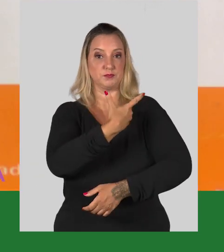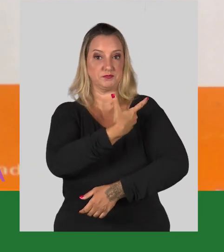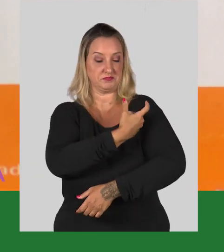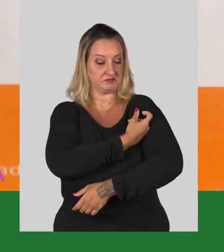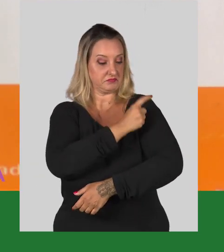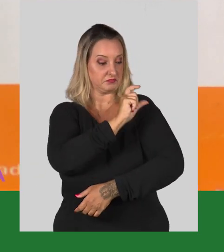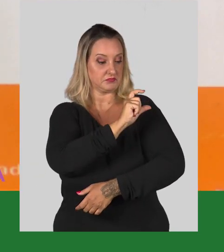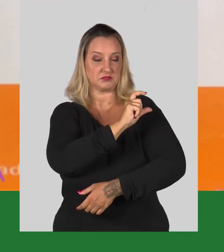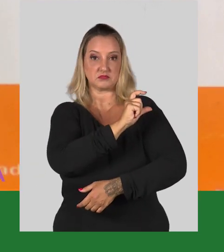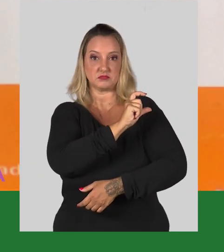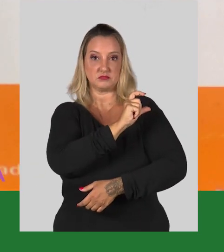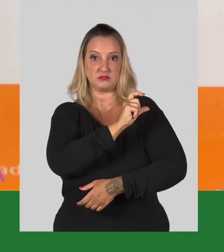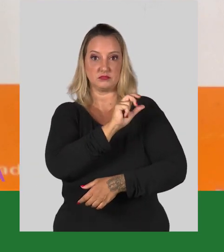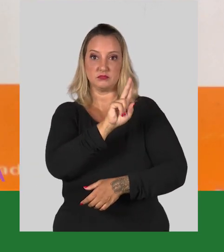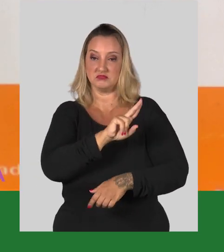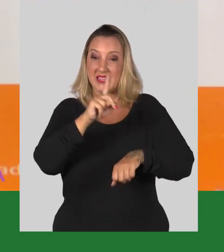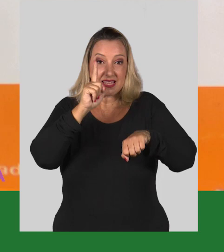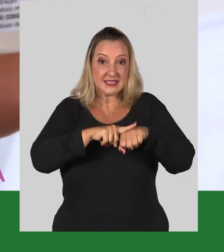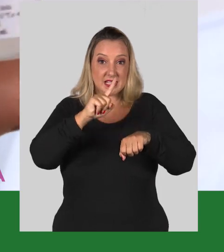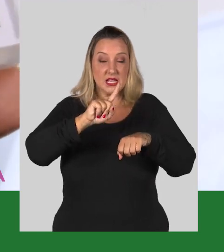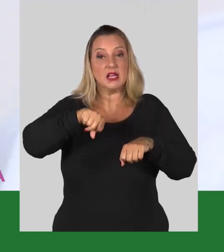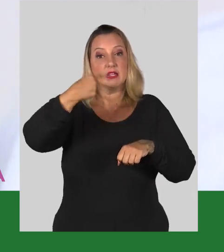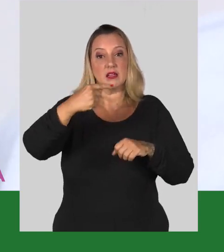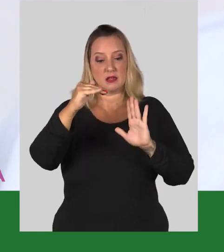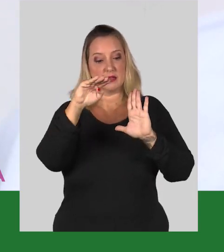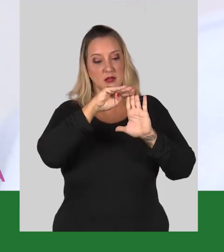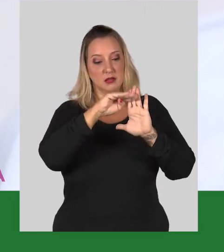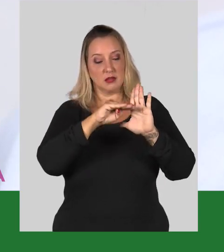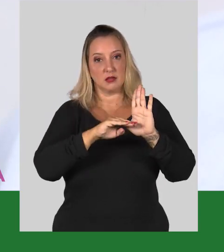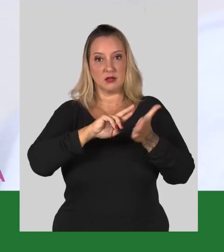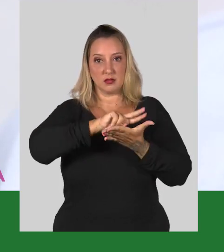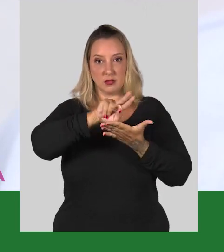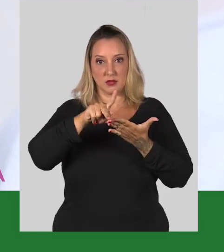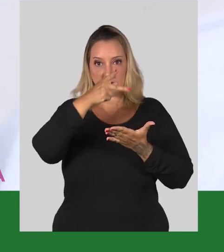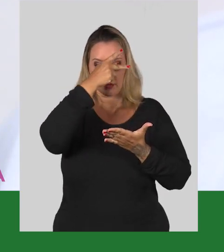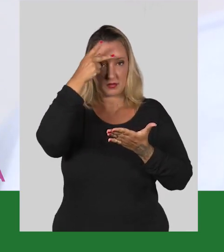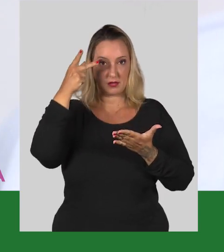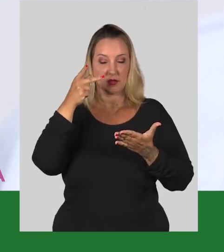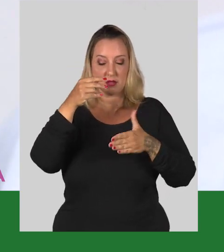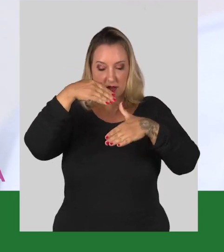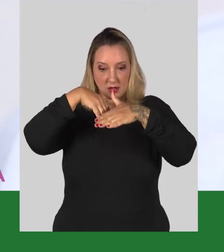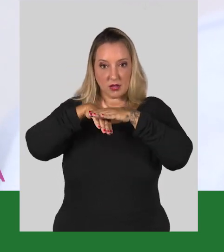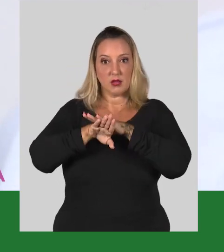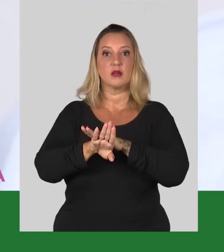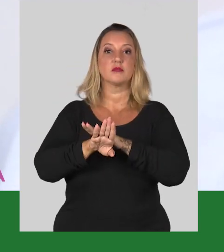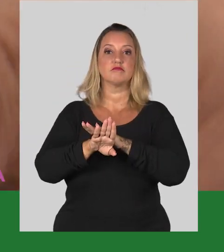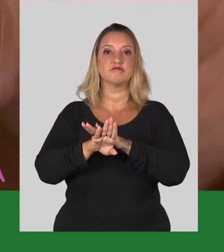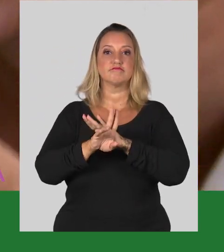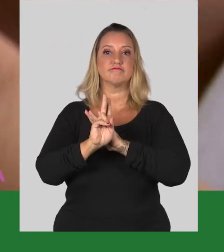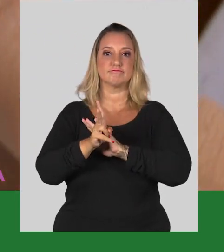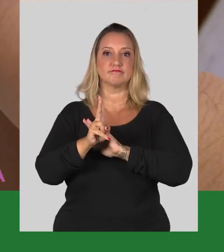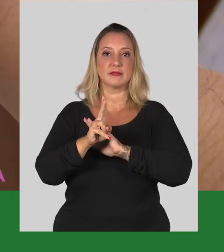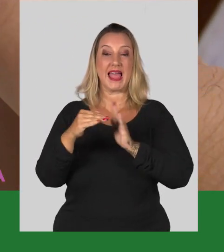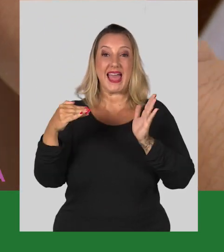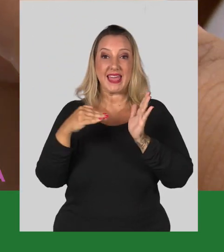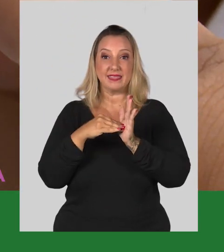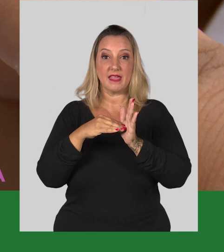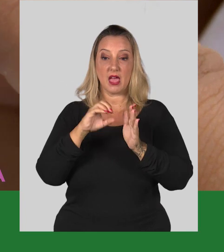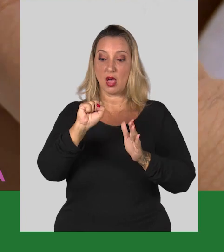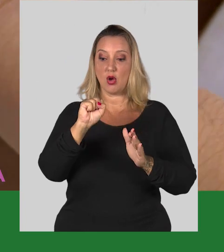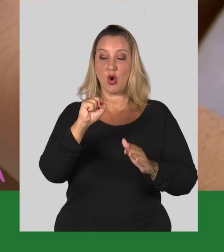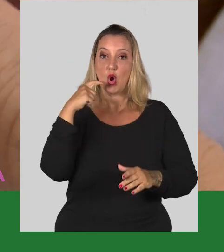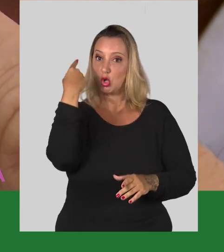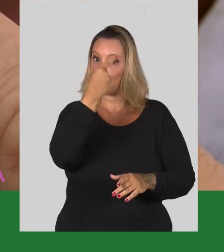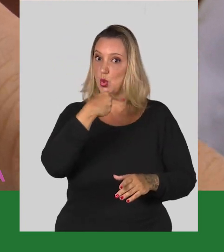após a abertura do frasco seu uso é imediato, e a multidose, onde após a abertura a utilização deverá ser